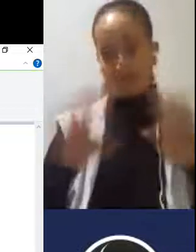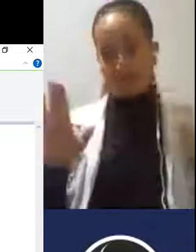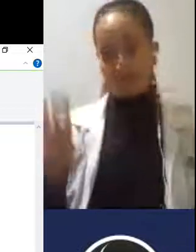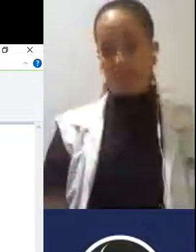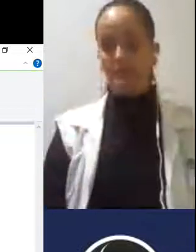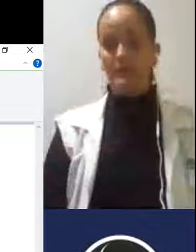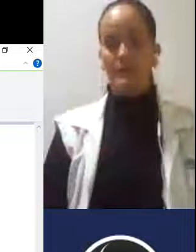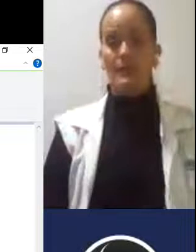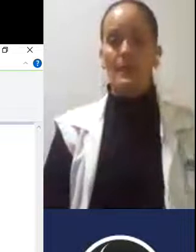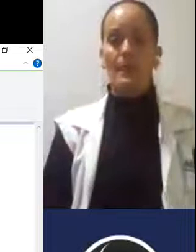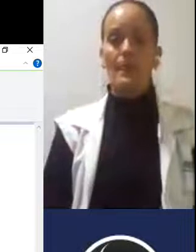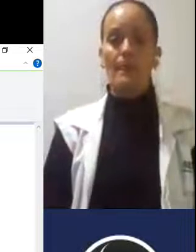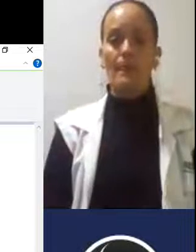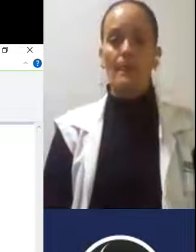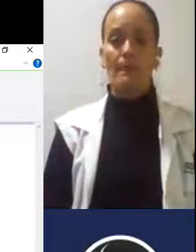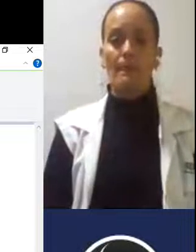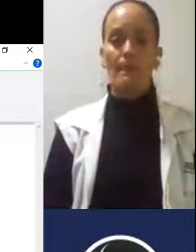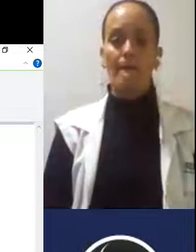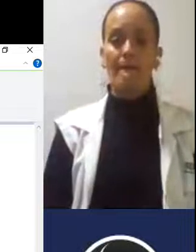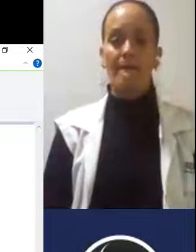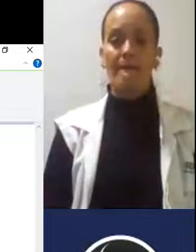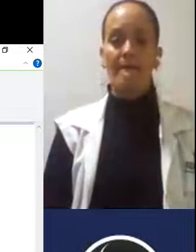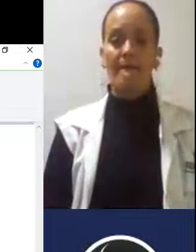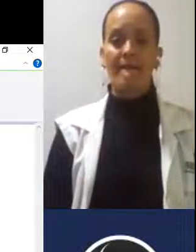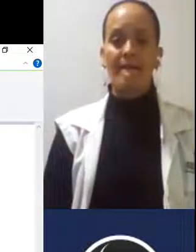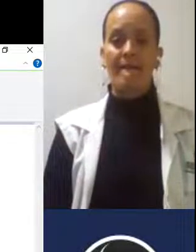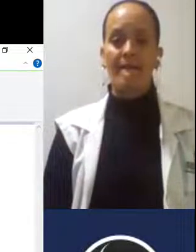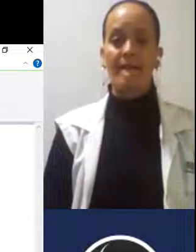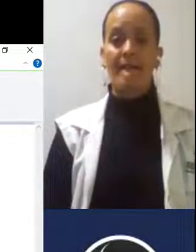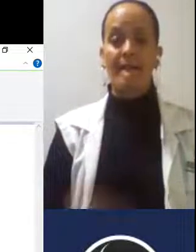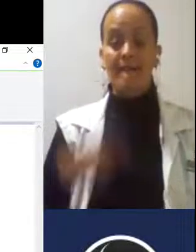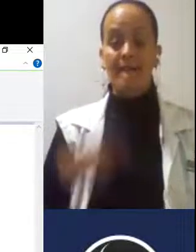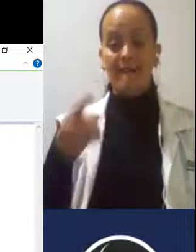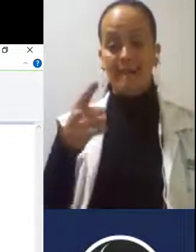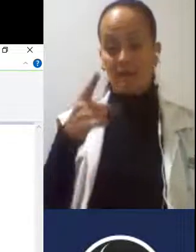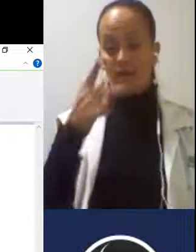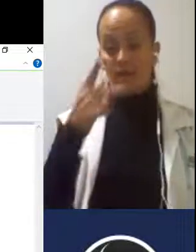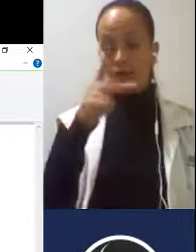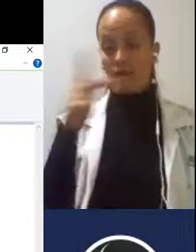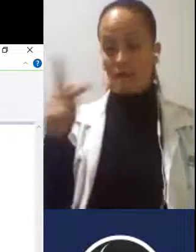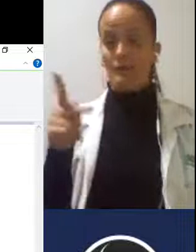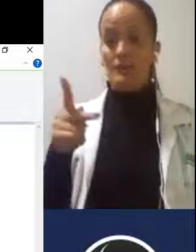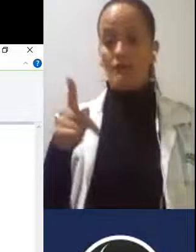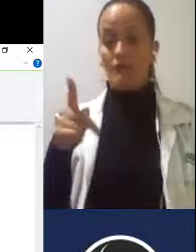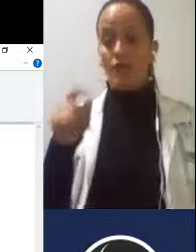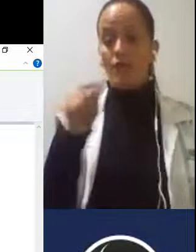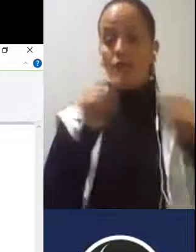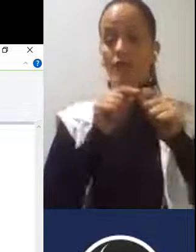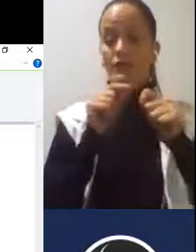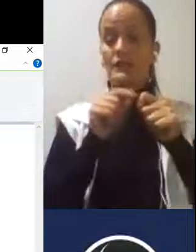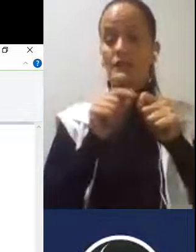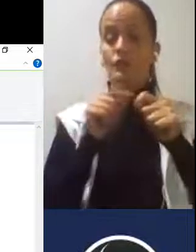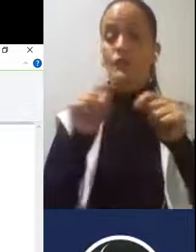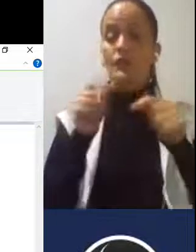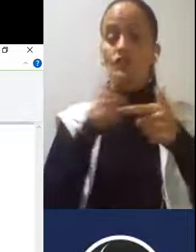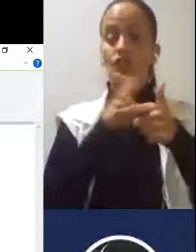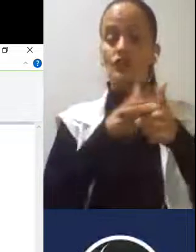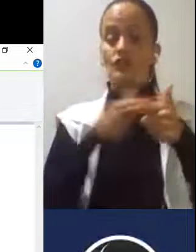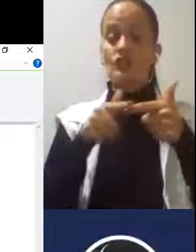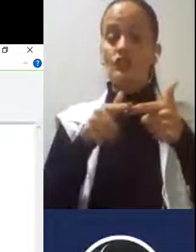a resistência equivalente aqui, ó, da situação de aprendizagem de vocês, vai ser o valor da resistência dividido pelo número de resistores. No total aqui é